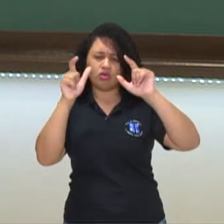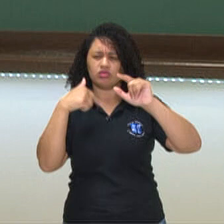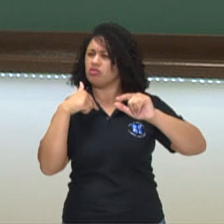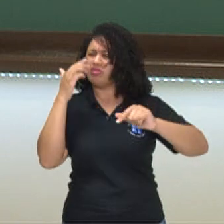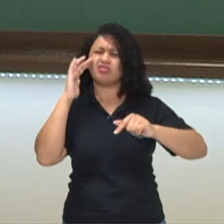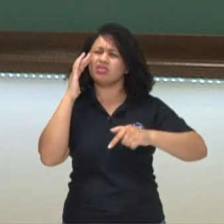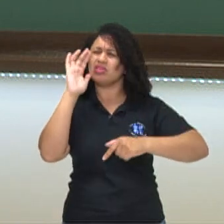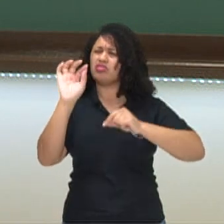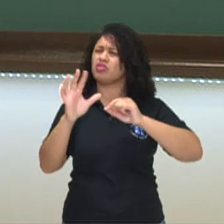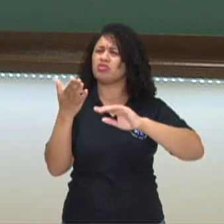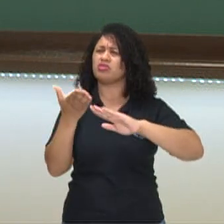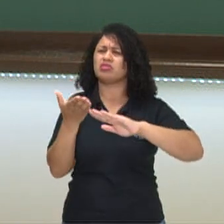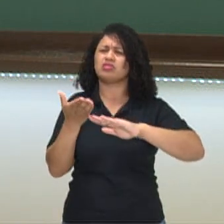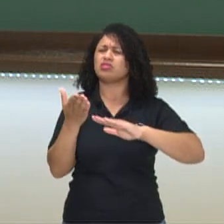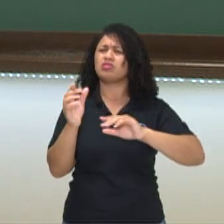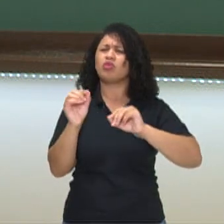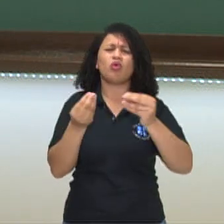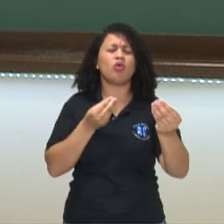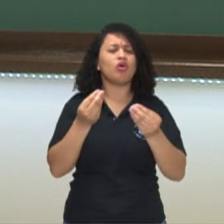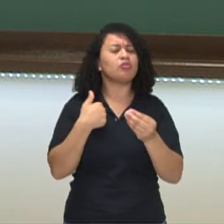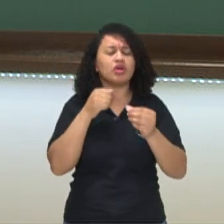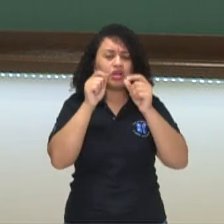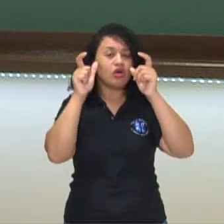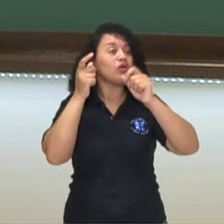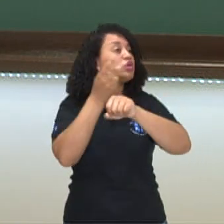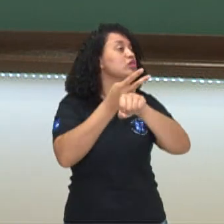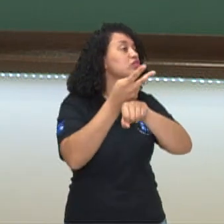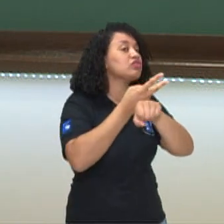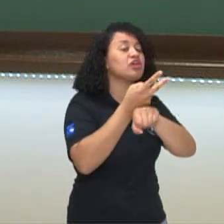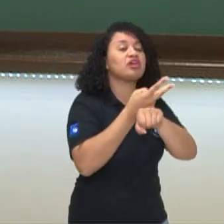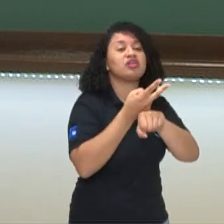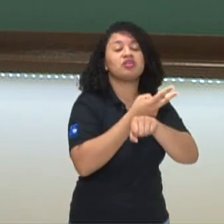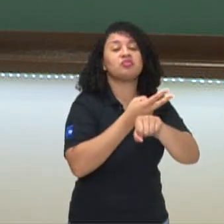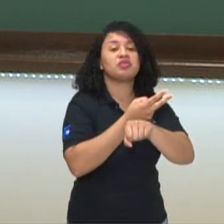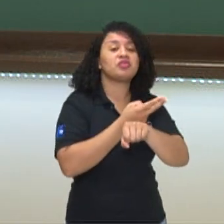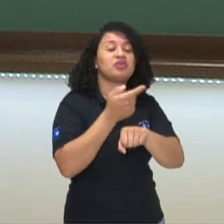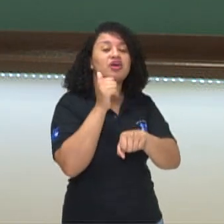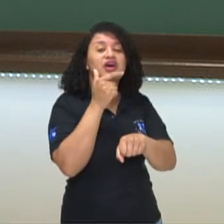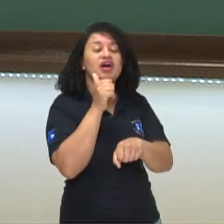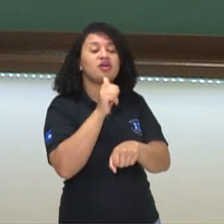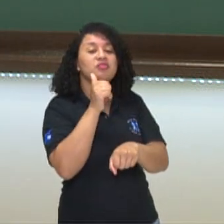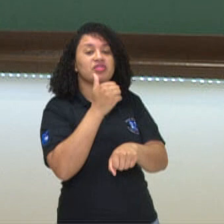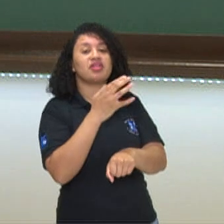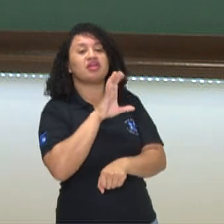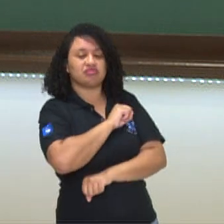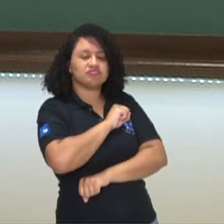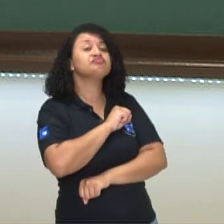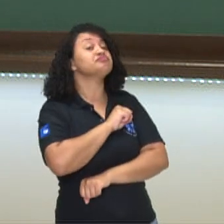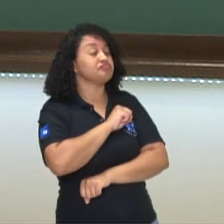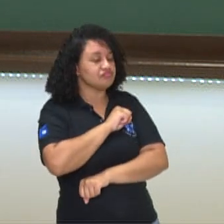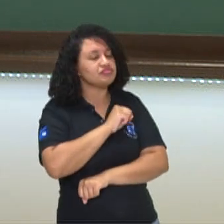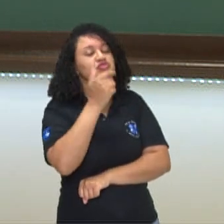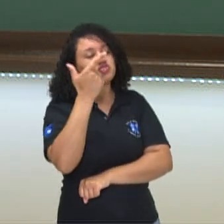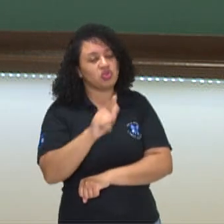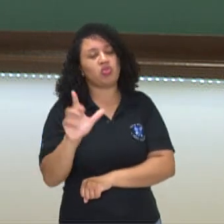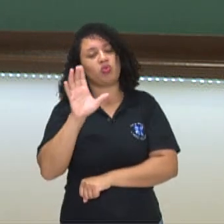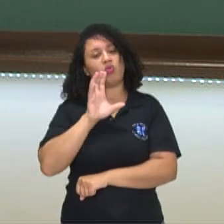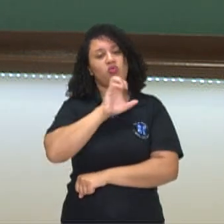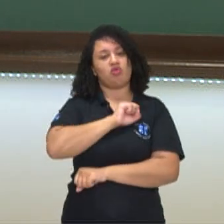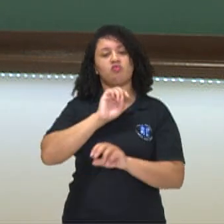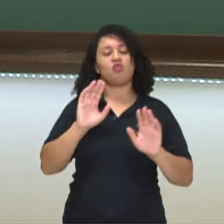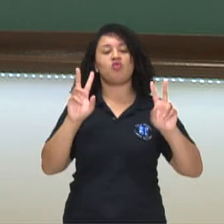moderno e ele acorda e vai procurar a sua amada Dulcinea. Então, novamente, o amor aí colocado como